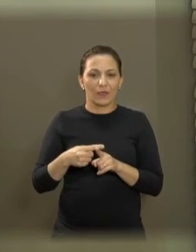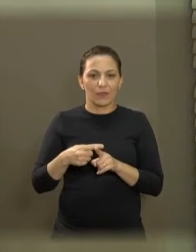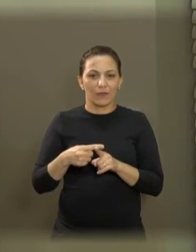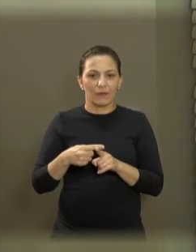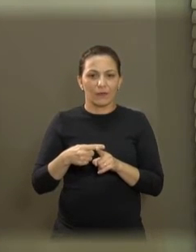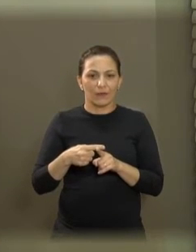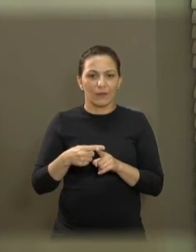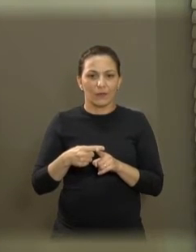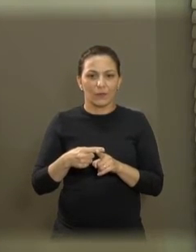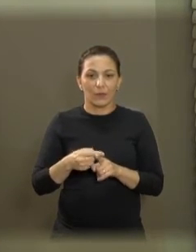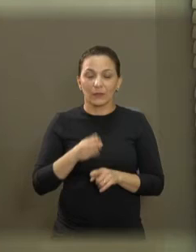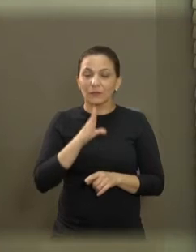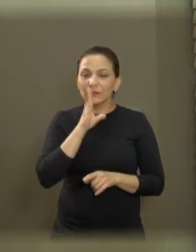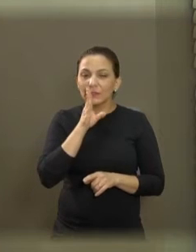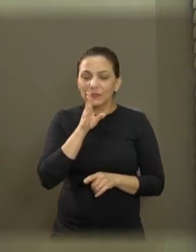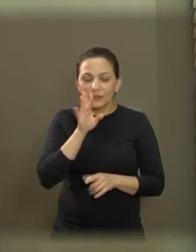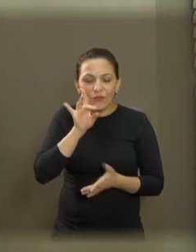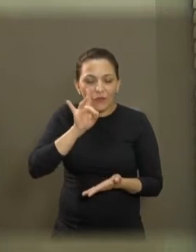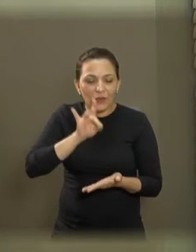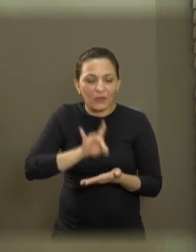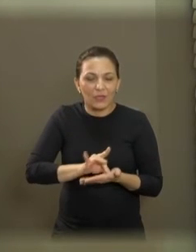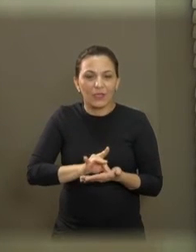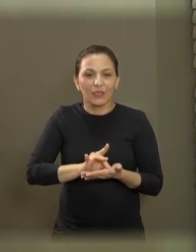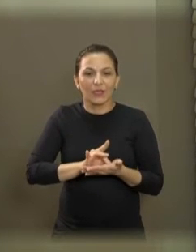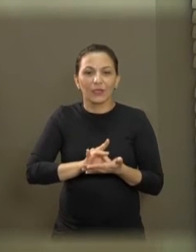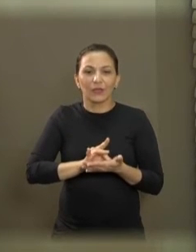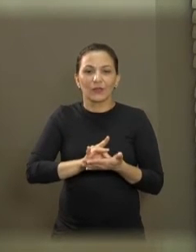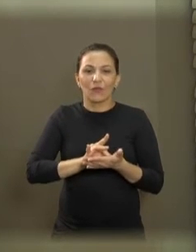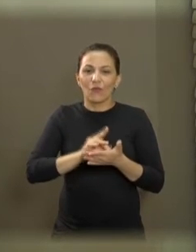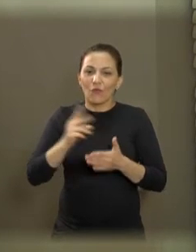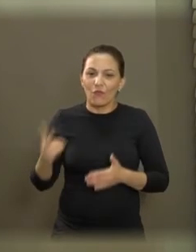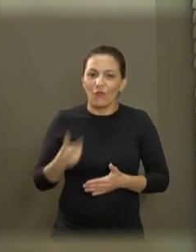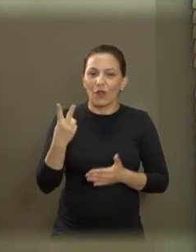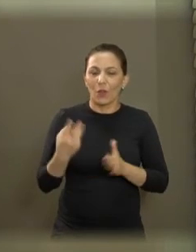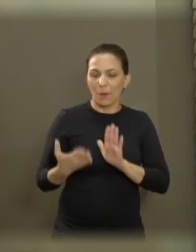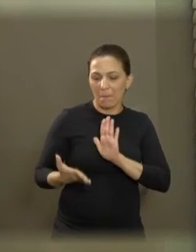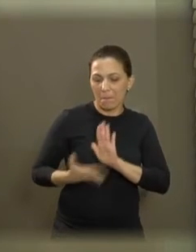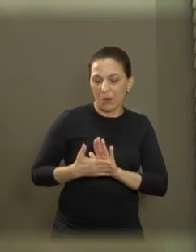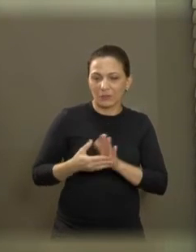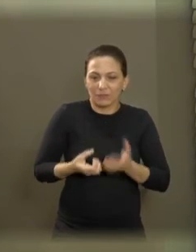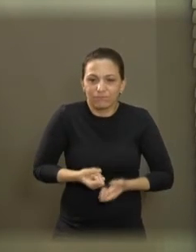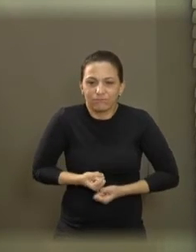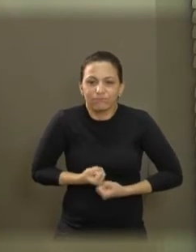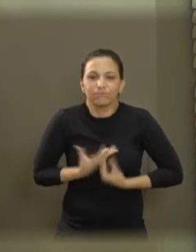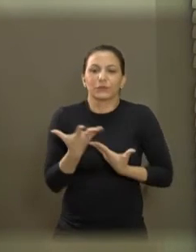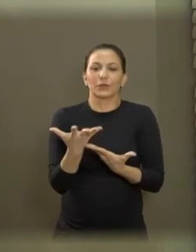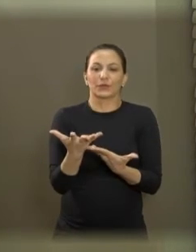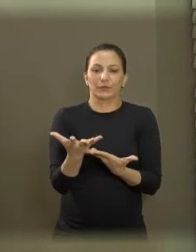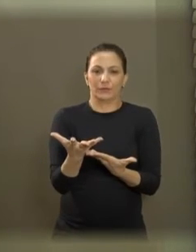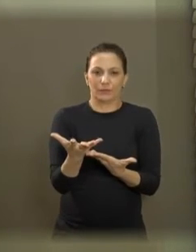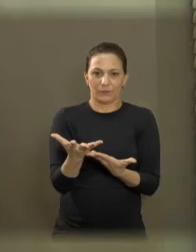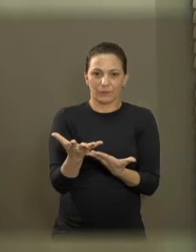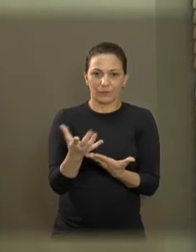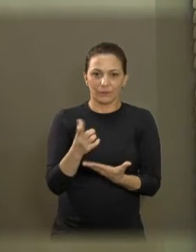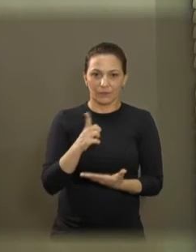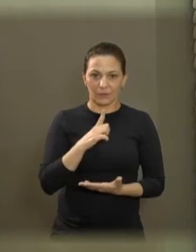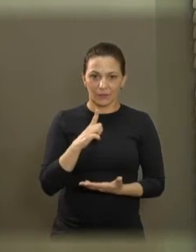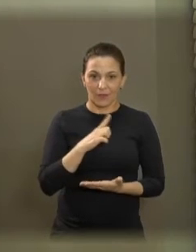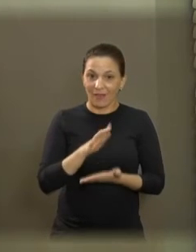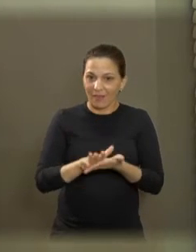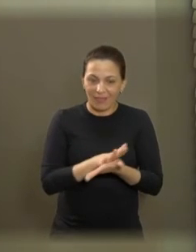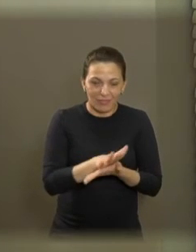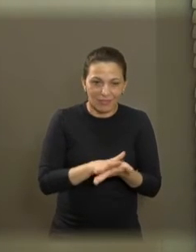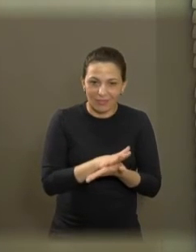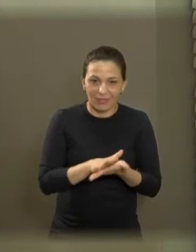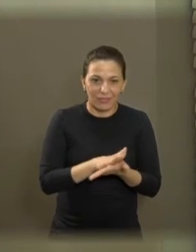Porque é no silêncio que a verdadeira virtude se manifesta. Não é necessário mais e nada